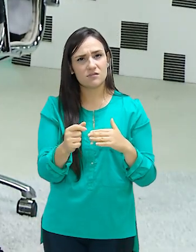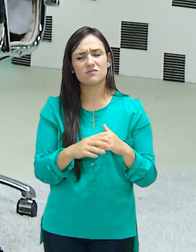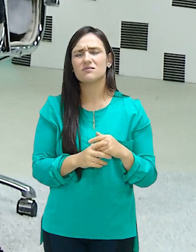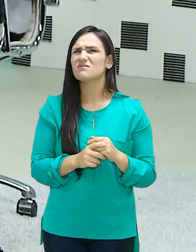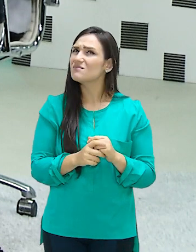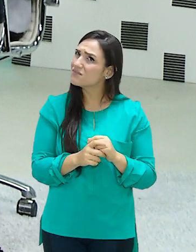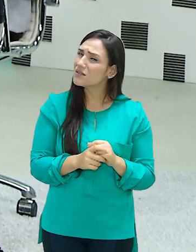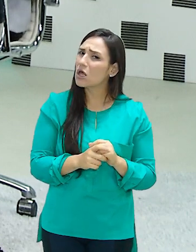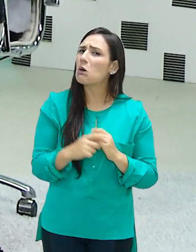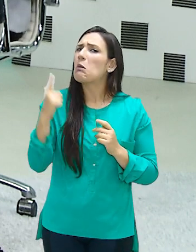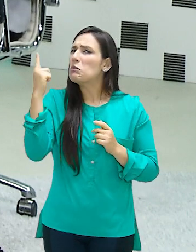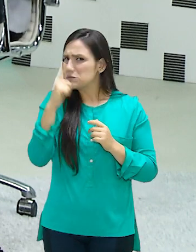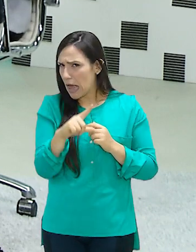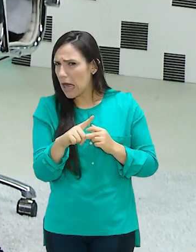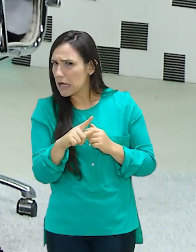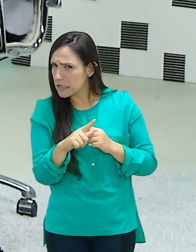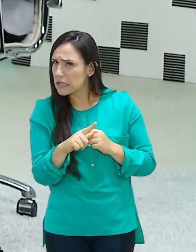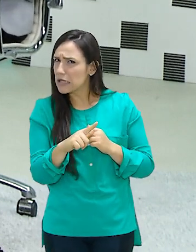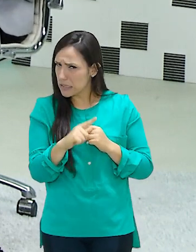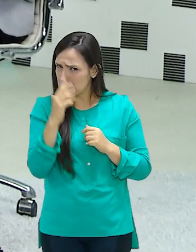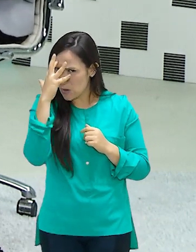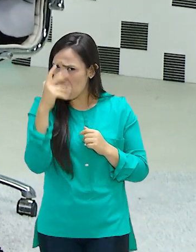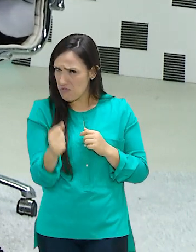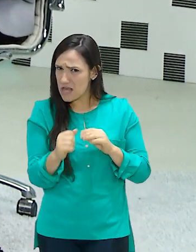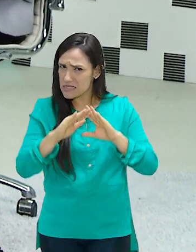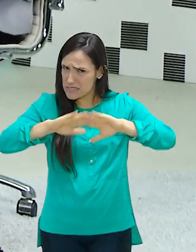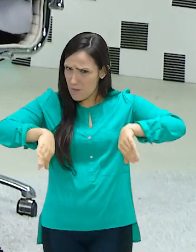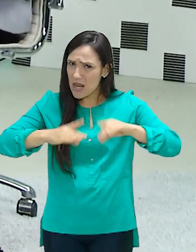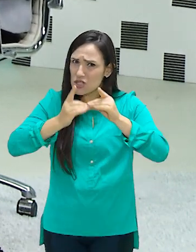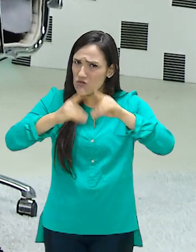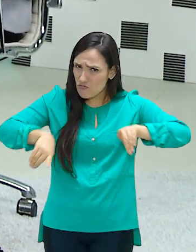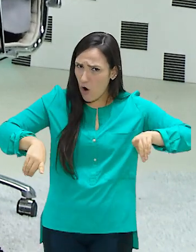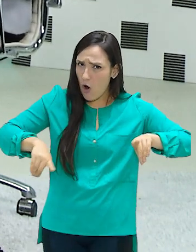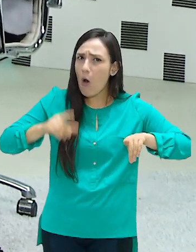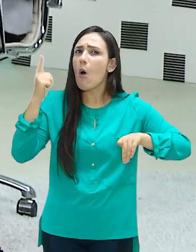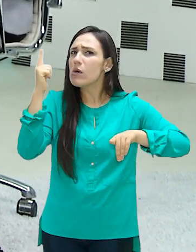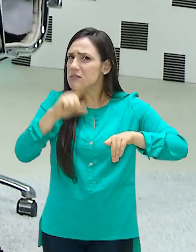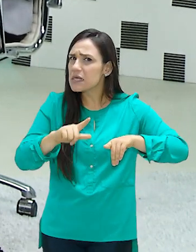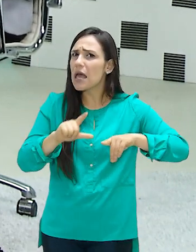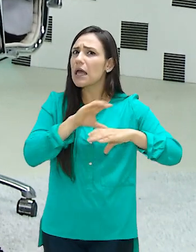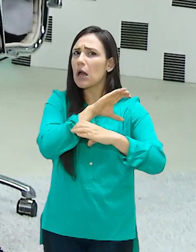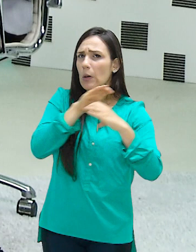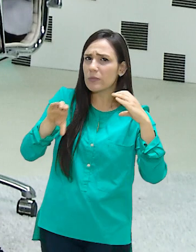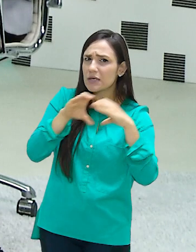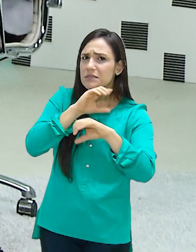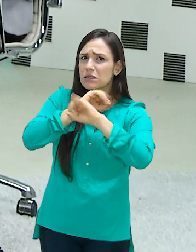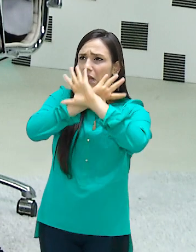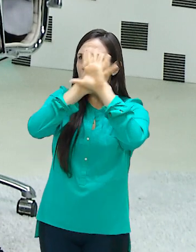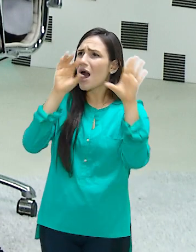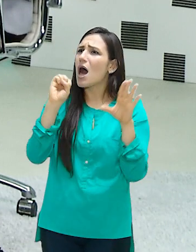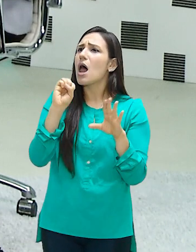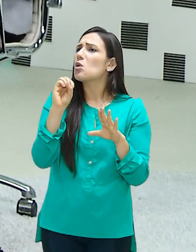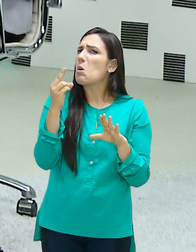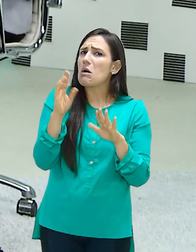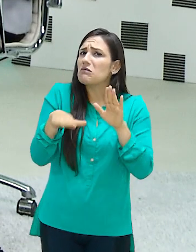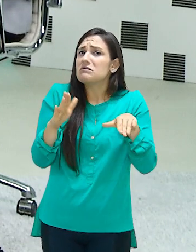casal de novo? Como é que funciona realmente isso, né? Porque é algo, assim, muito